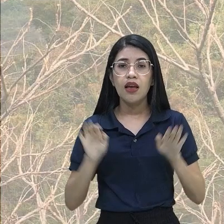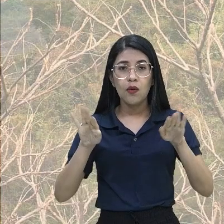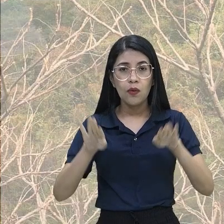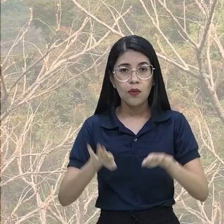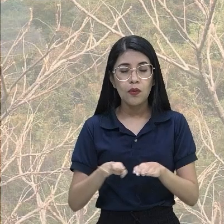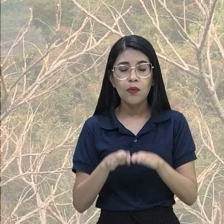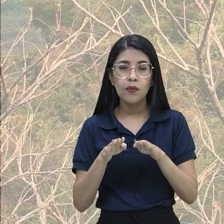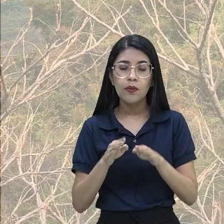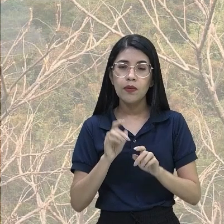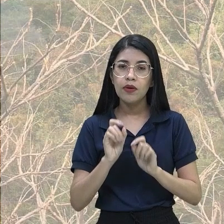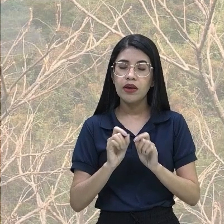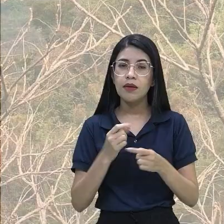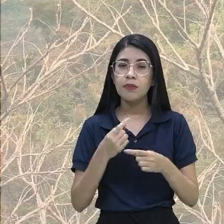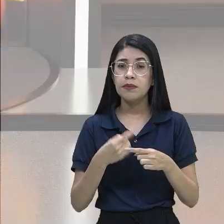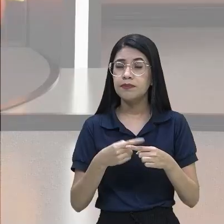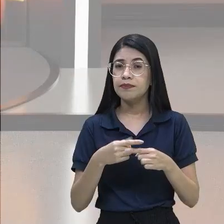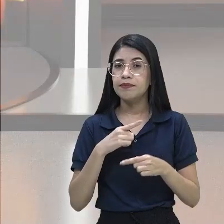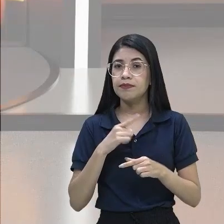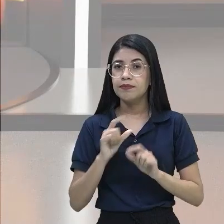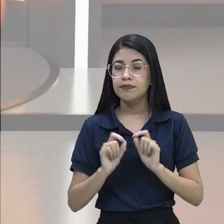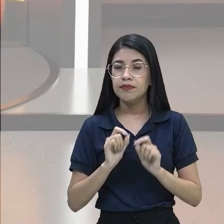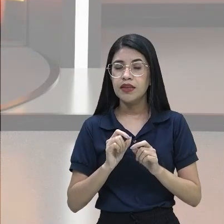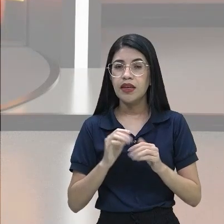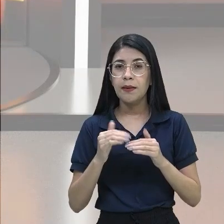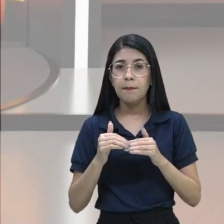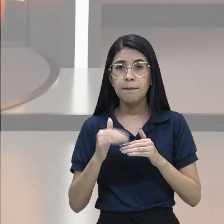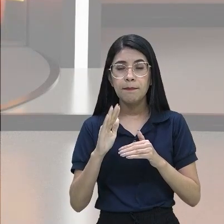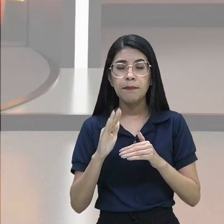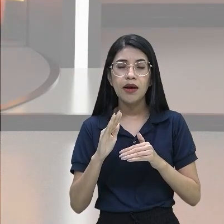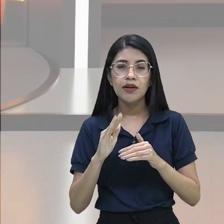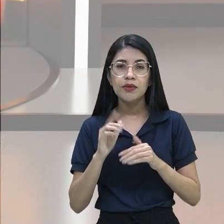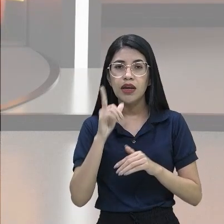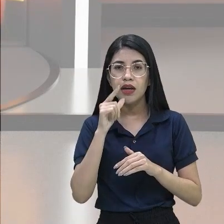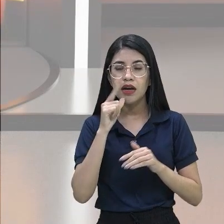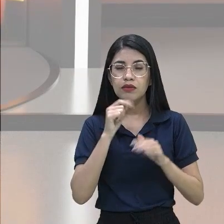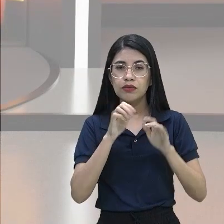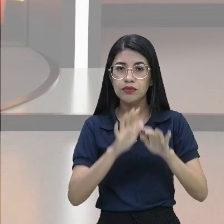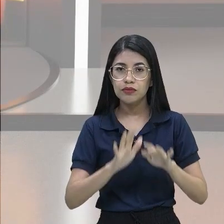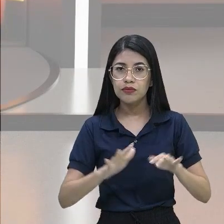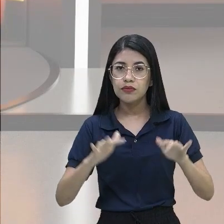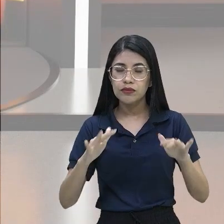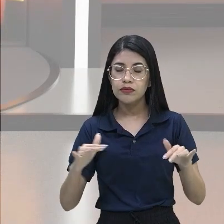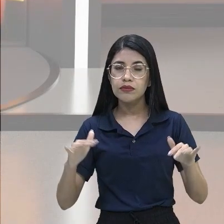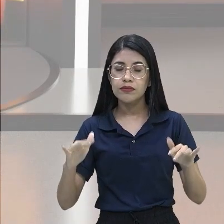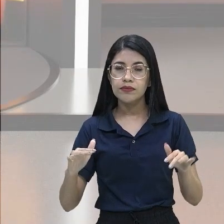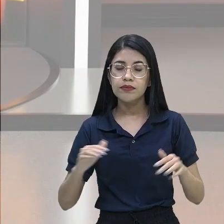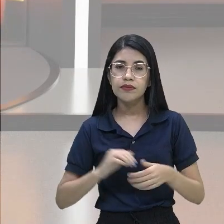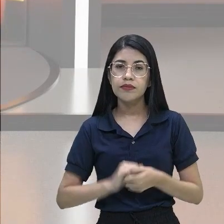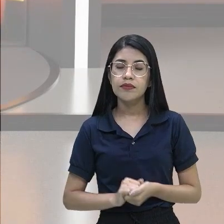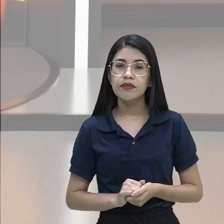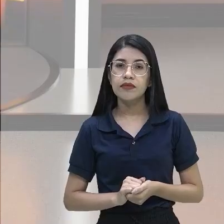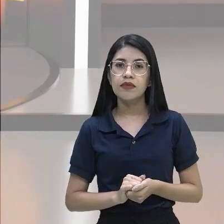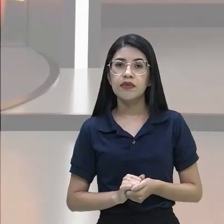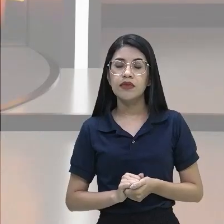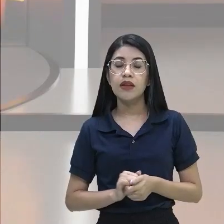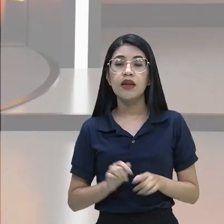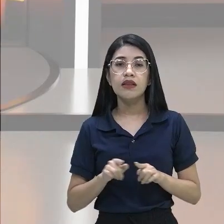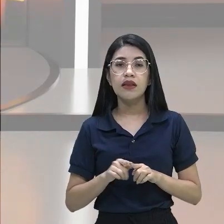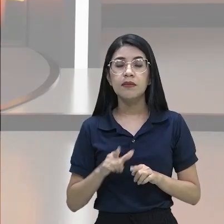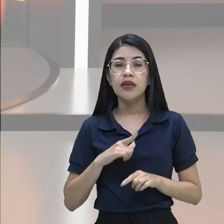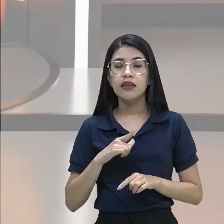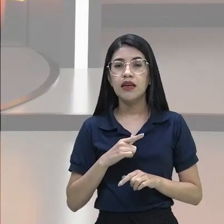depressões relativas é porque vai estar acima do nível do mar. Existem